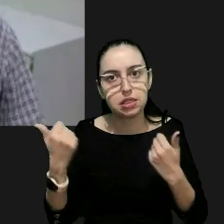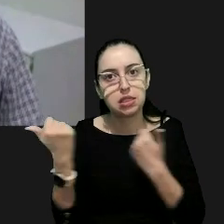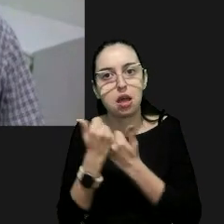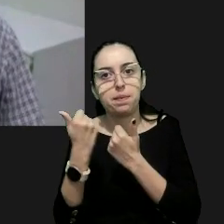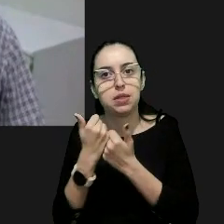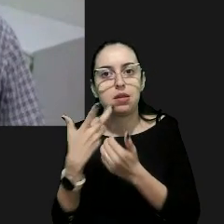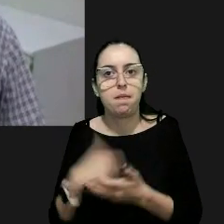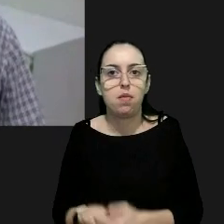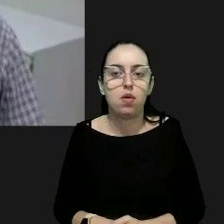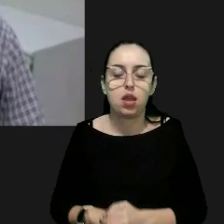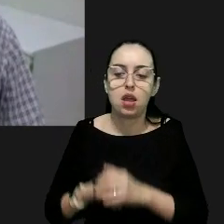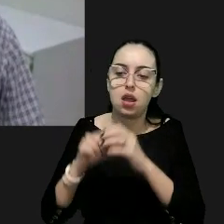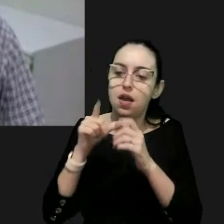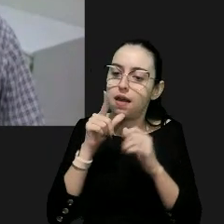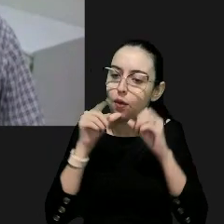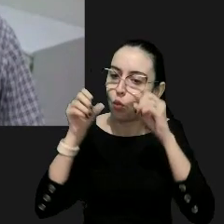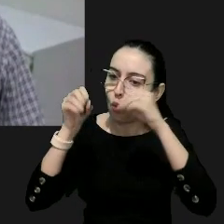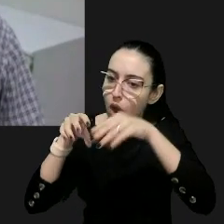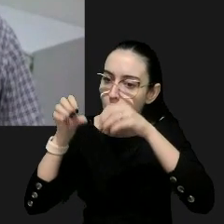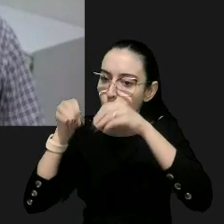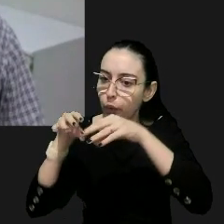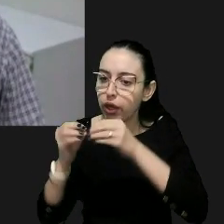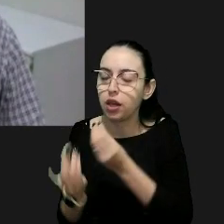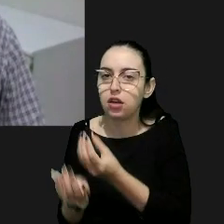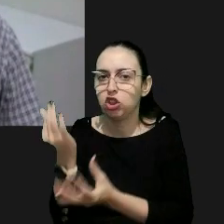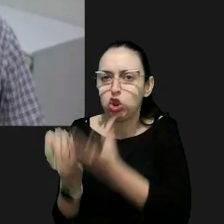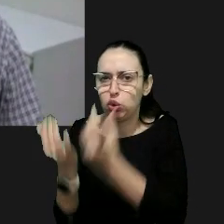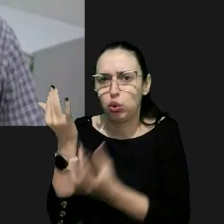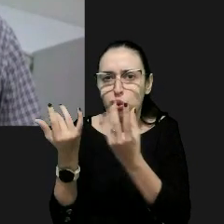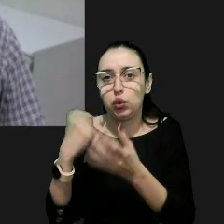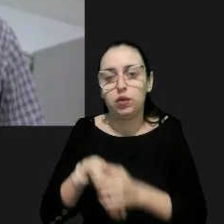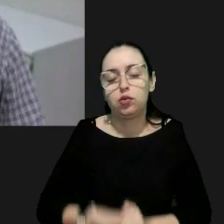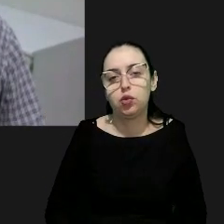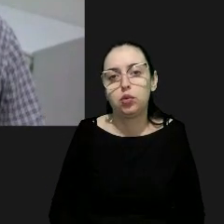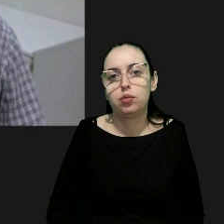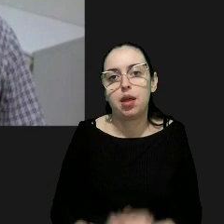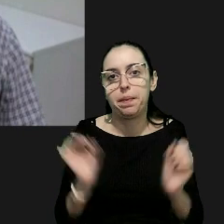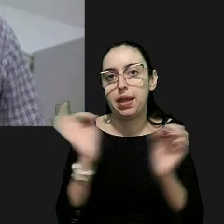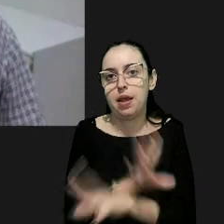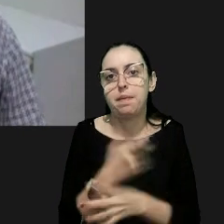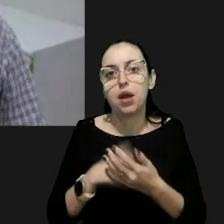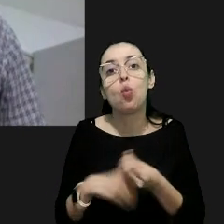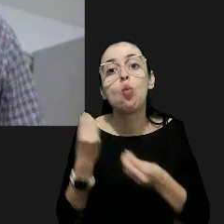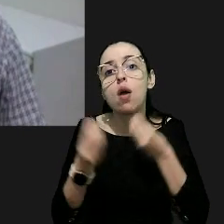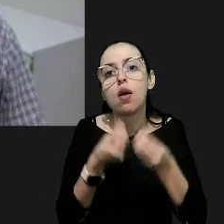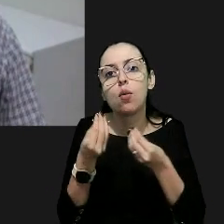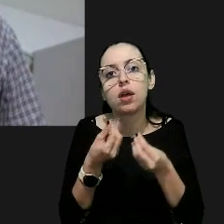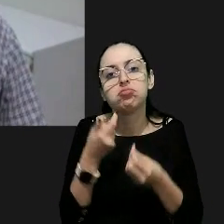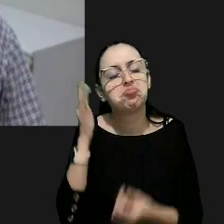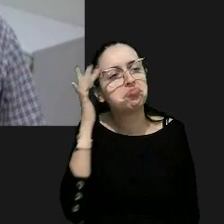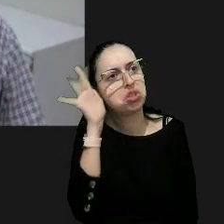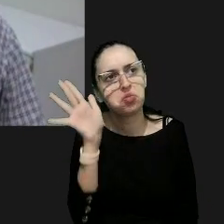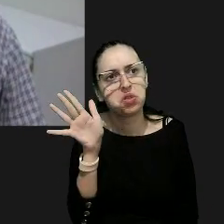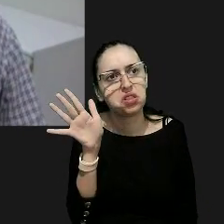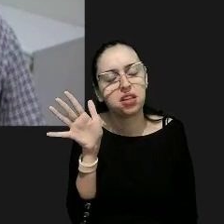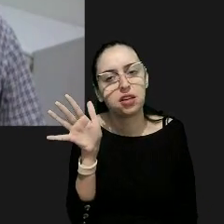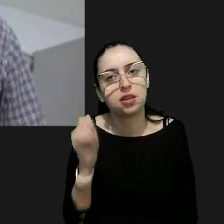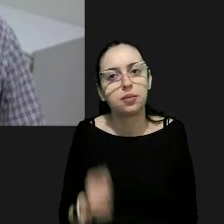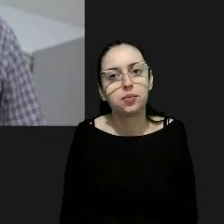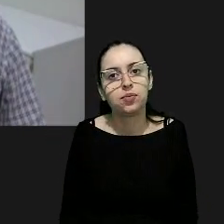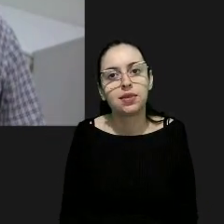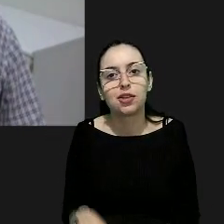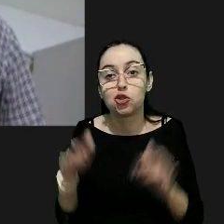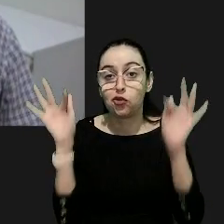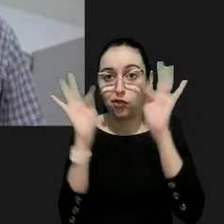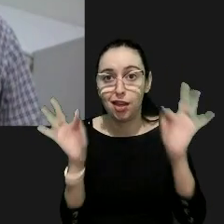fazer a nossa parte de jogar aguinha nesse incêndio, né? Qual é? Eu não